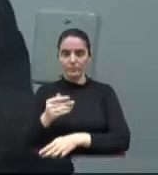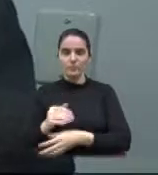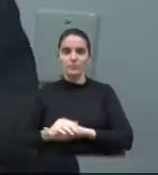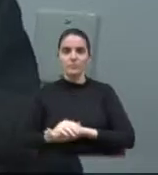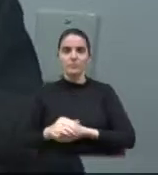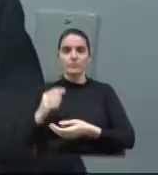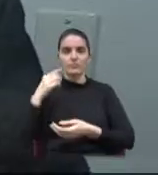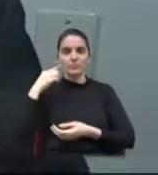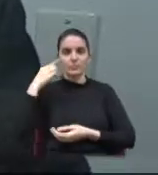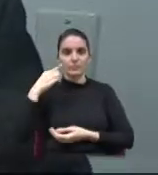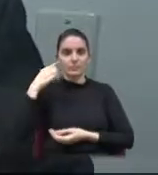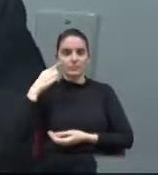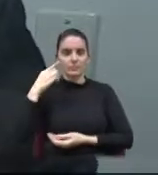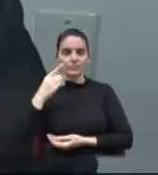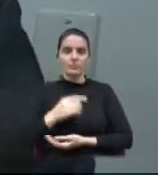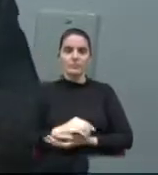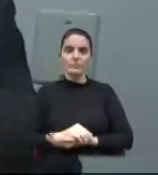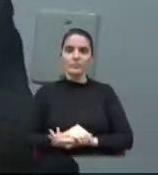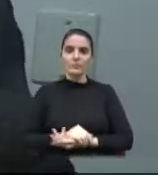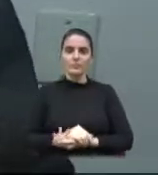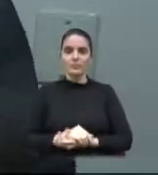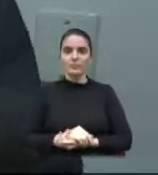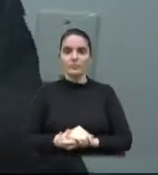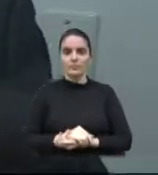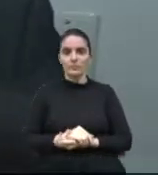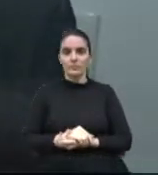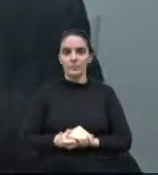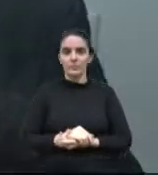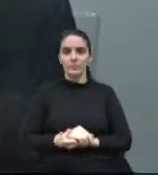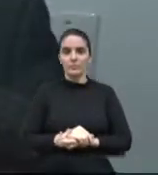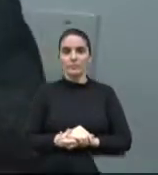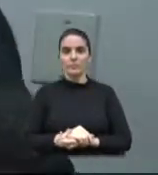os advogados. E